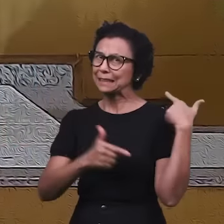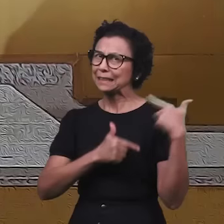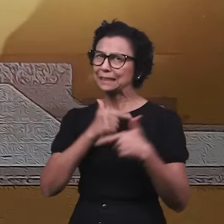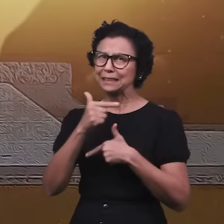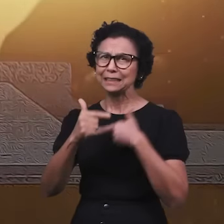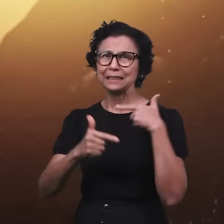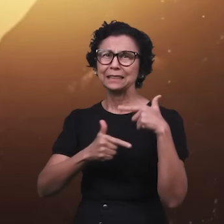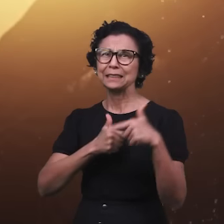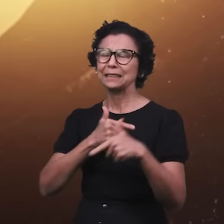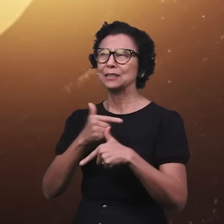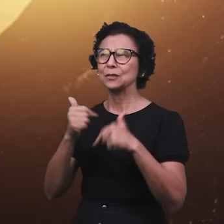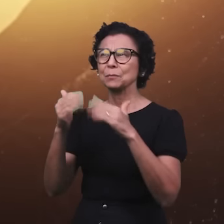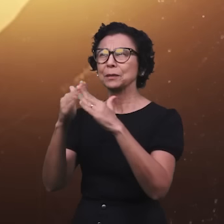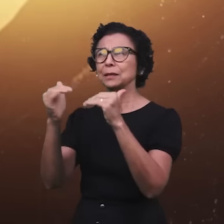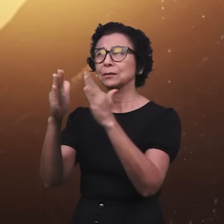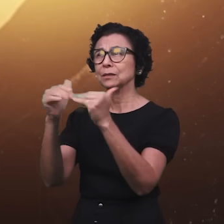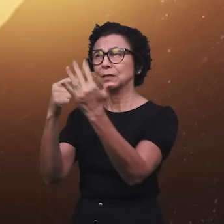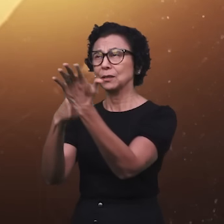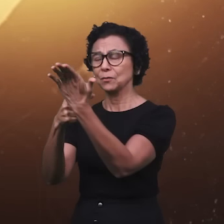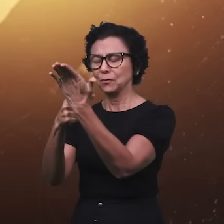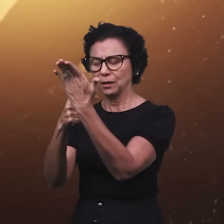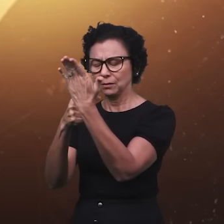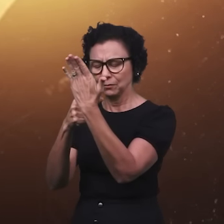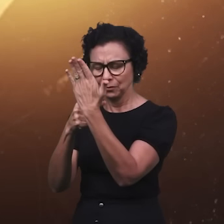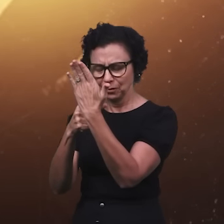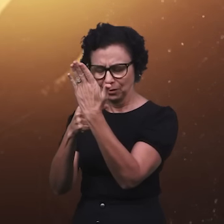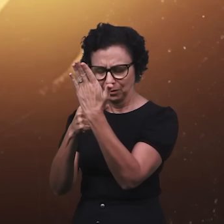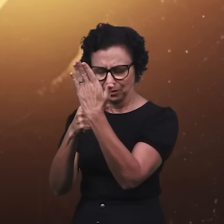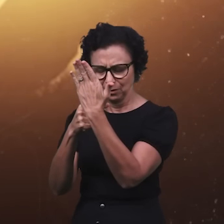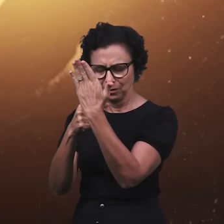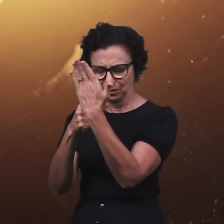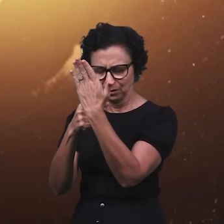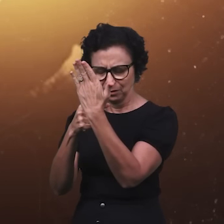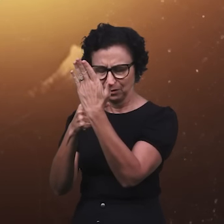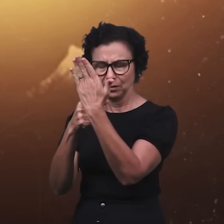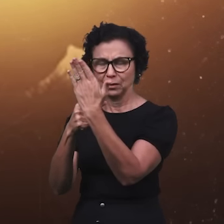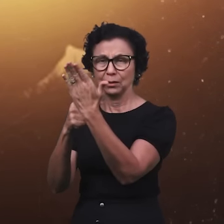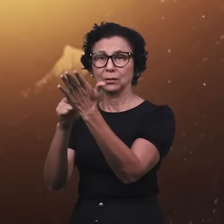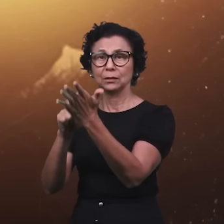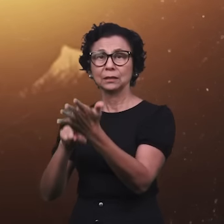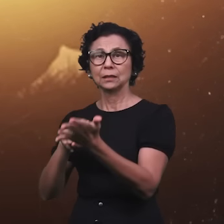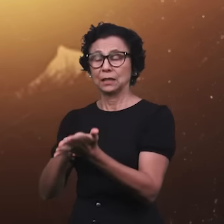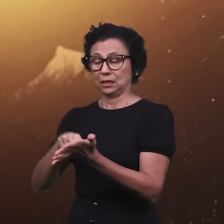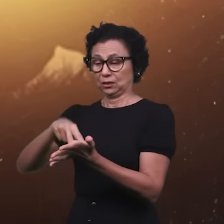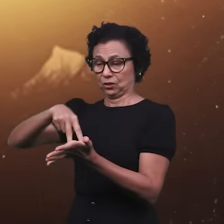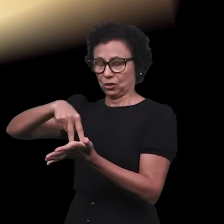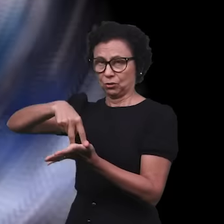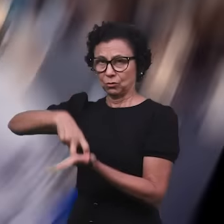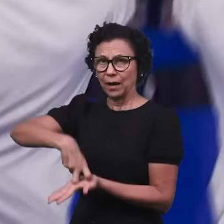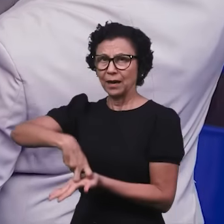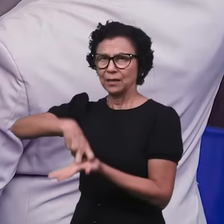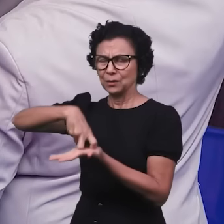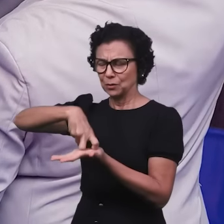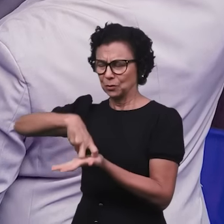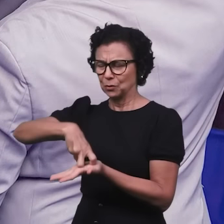Na batalha eu suplico seu favor, e